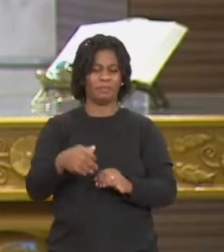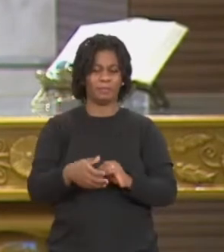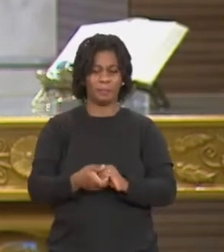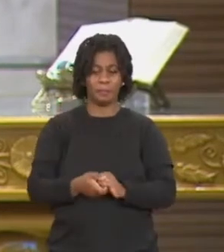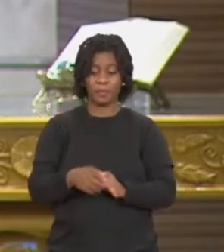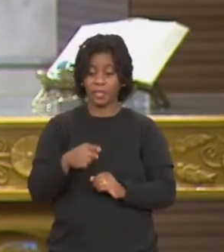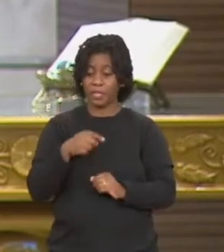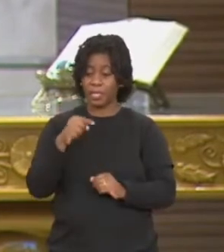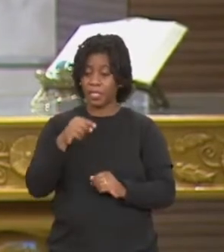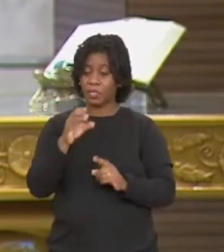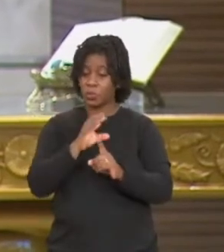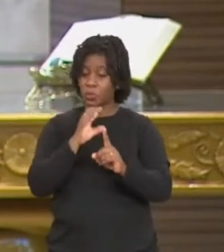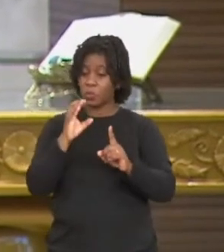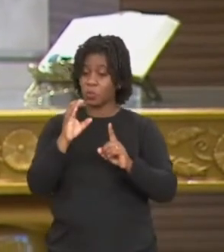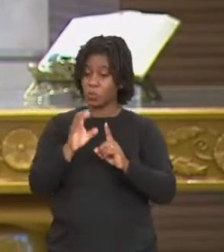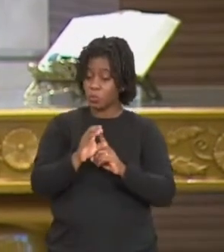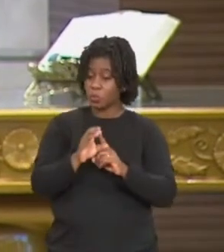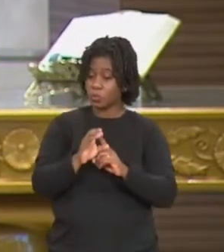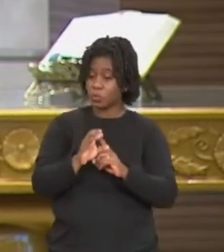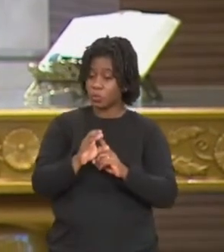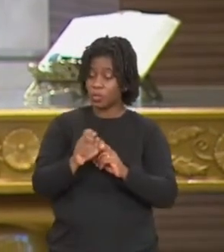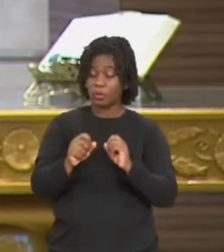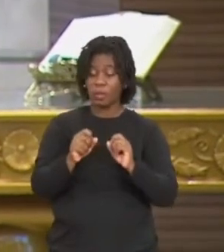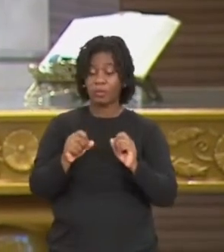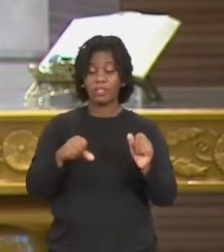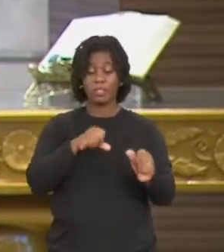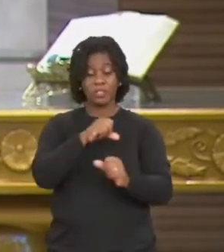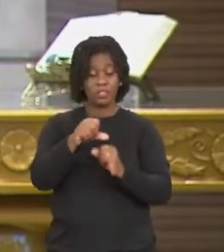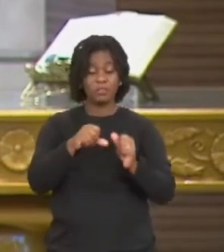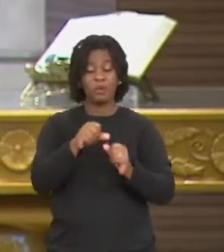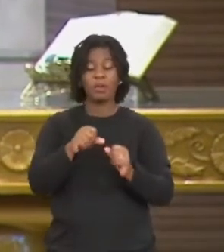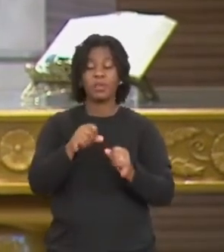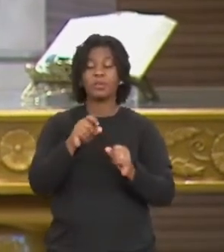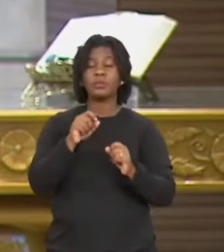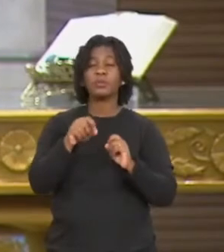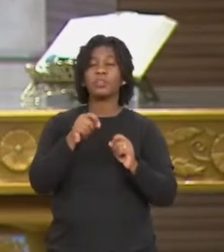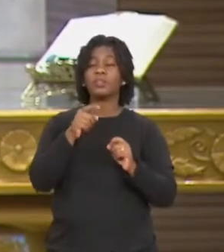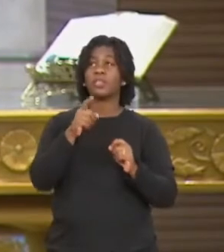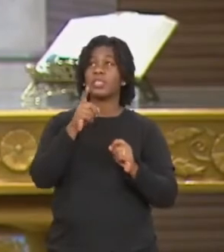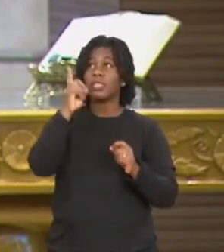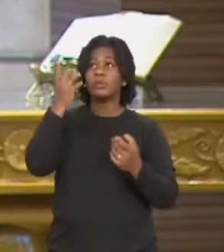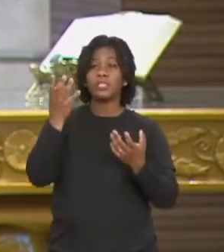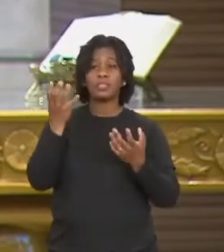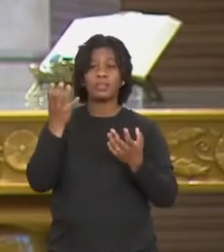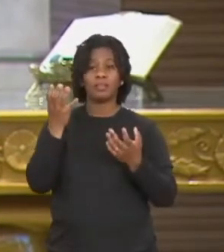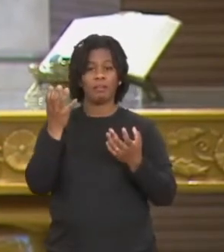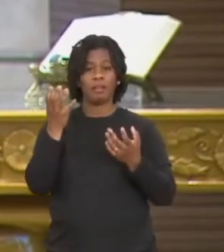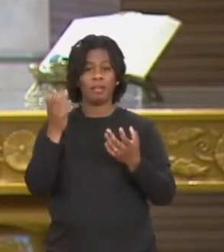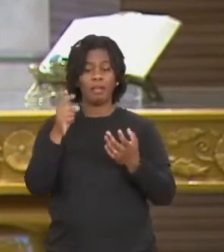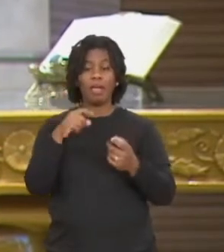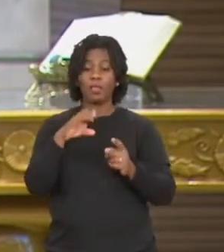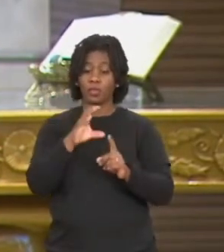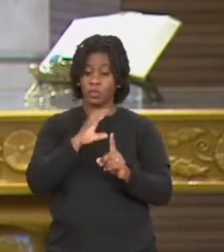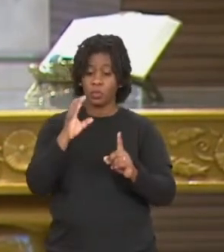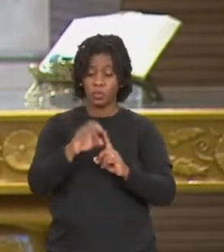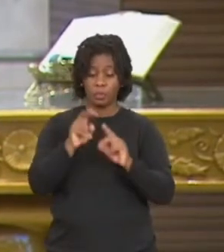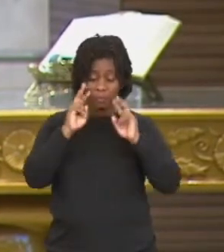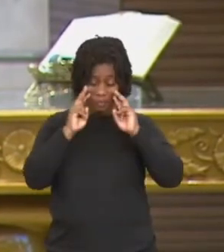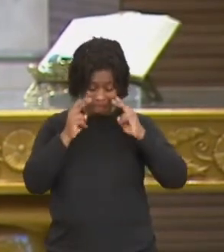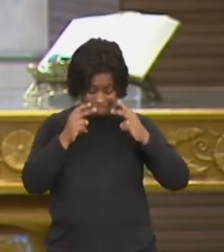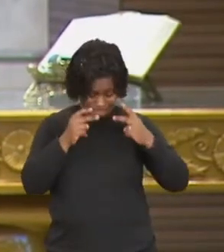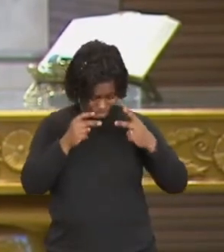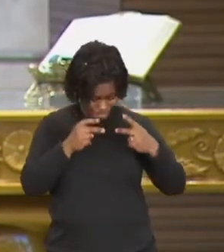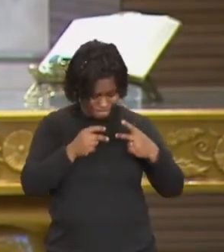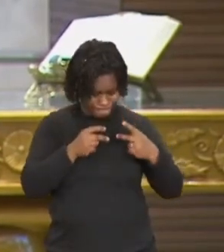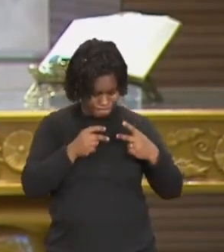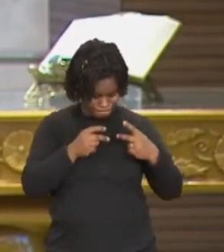Essa reunião é para você ser transformado no que Deus quer. Essa reunião é para você olhar para dentro de você e se avaliar.